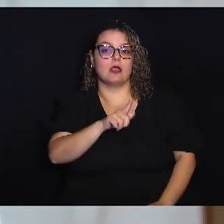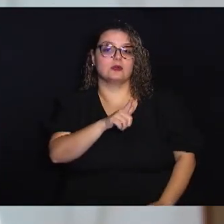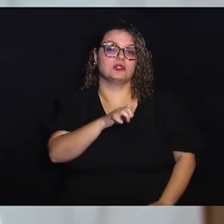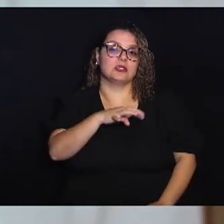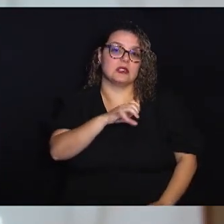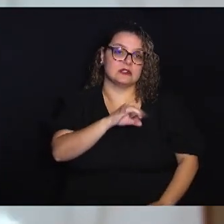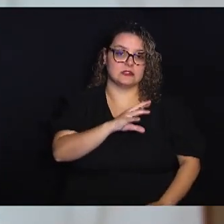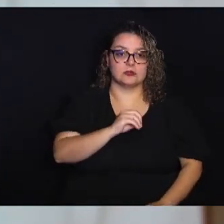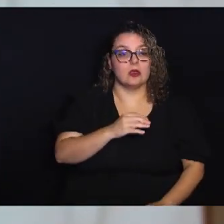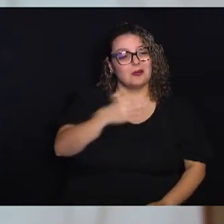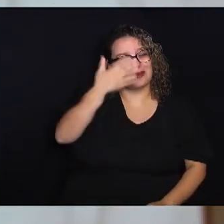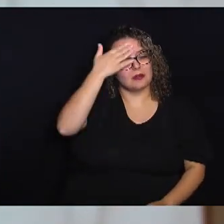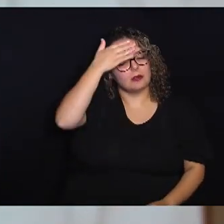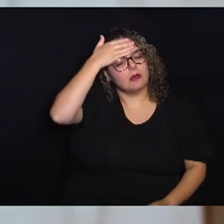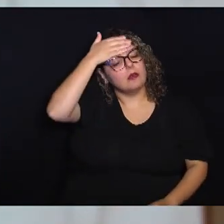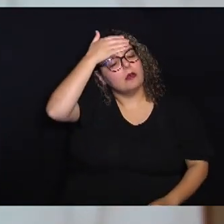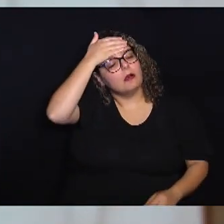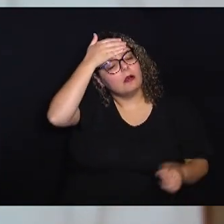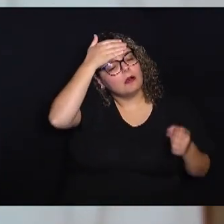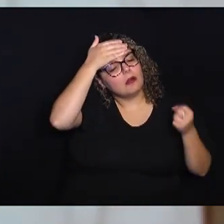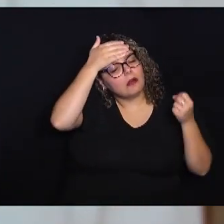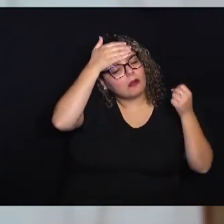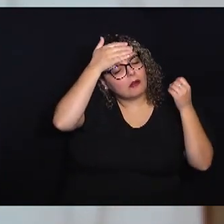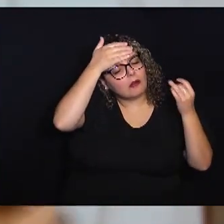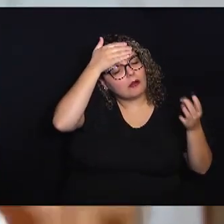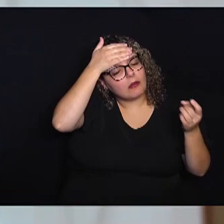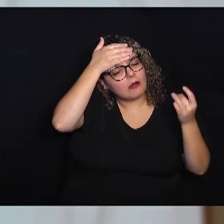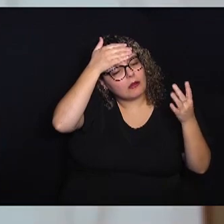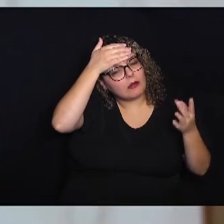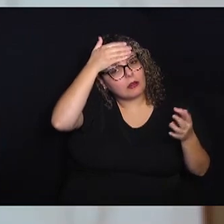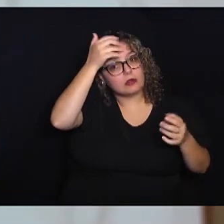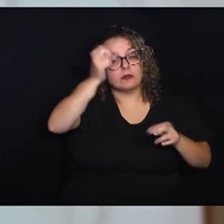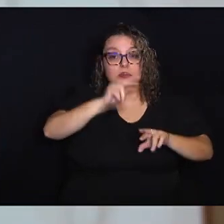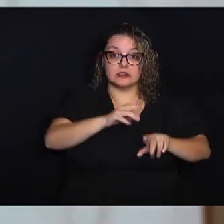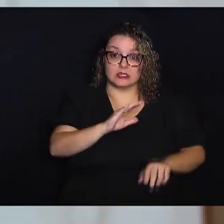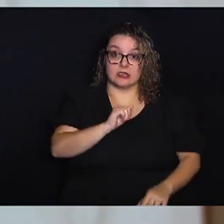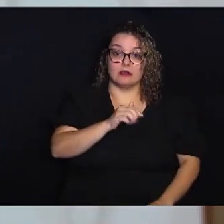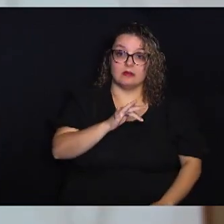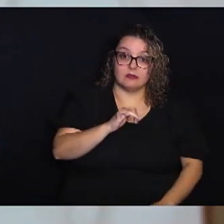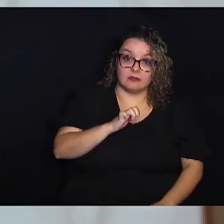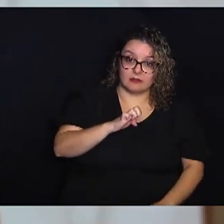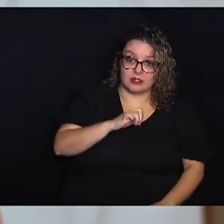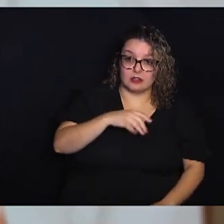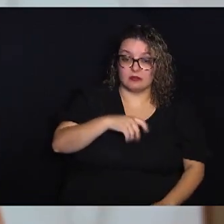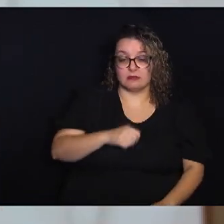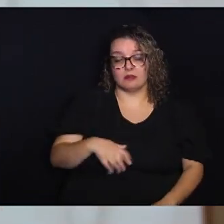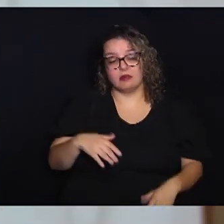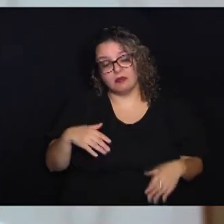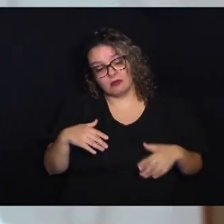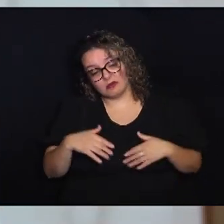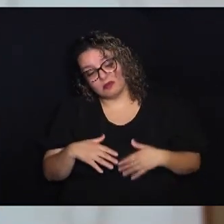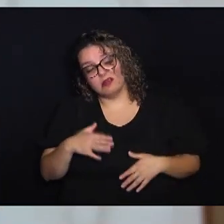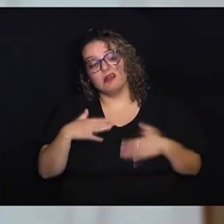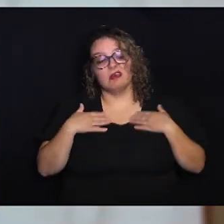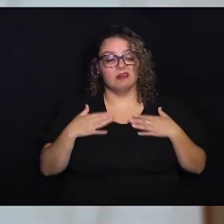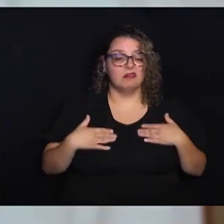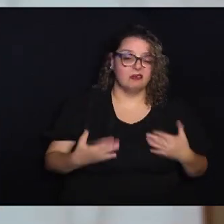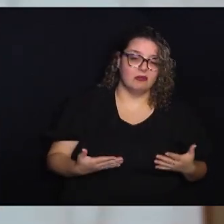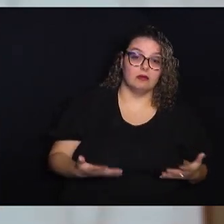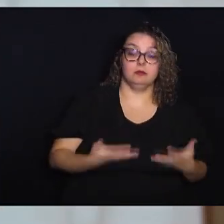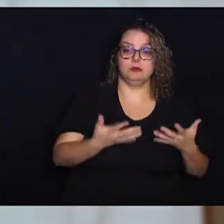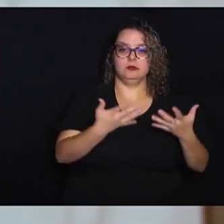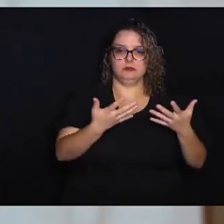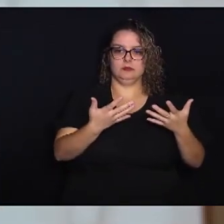cabeça. Então, eles vão nesse sentido. Muitos têm cafeína, porque a pessoa fica meio para baixo, com dor no corpo e tal, para dar uma